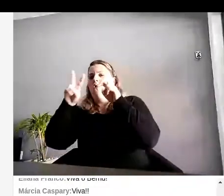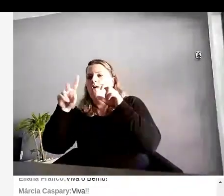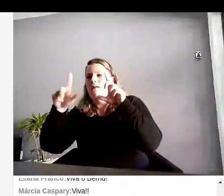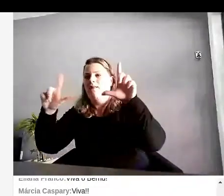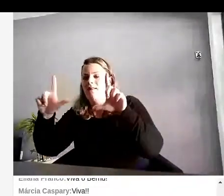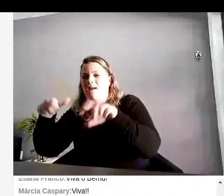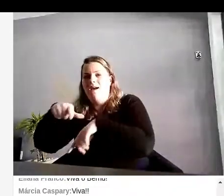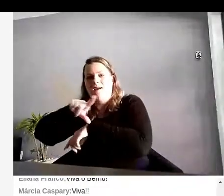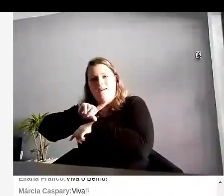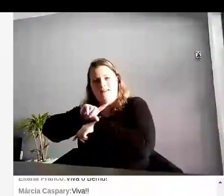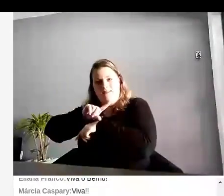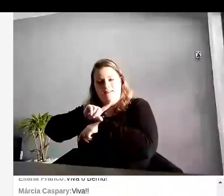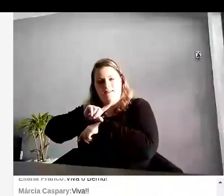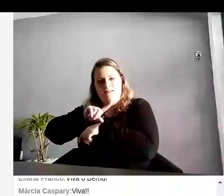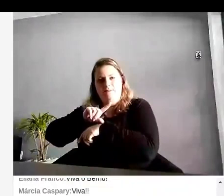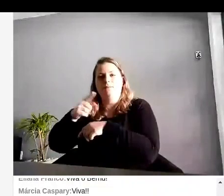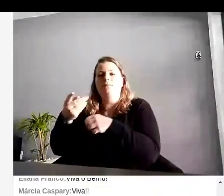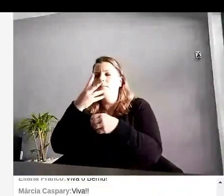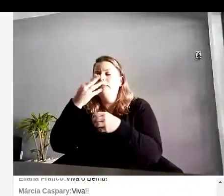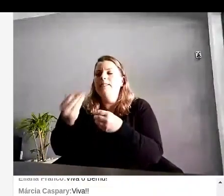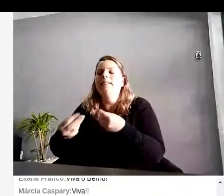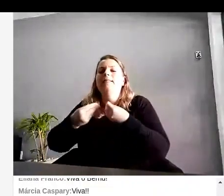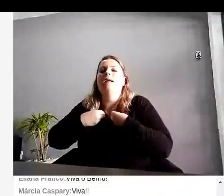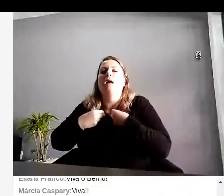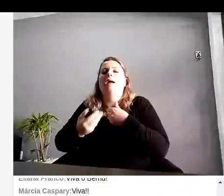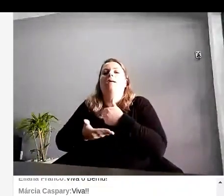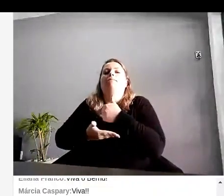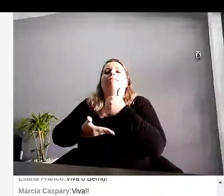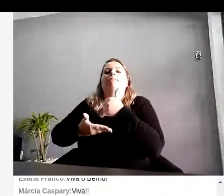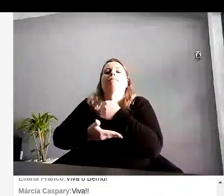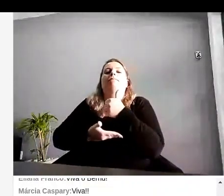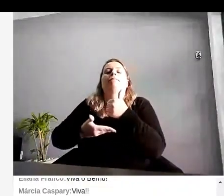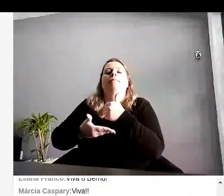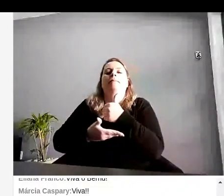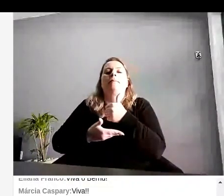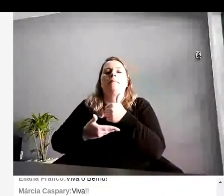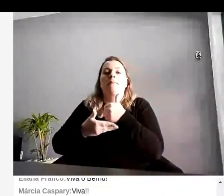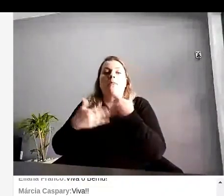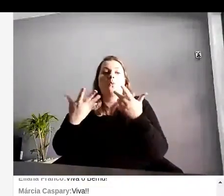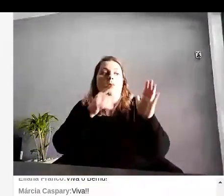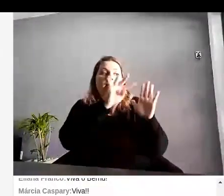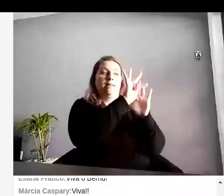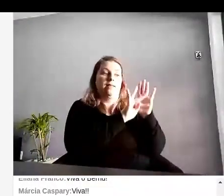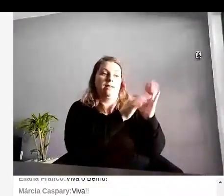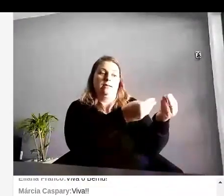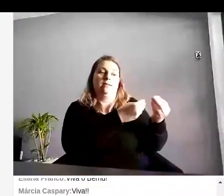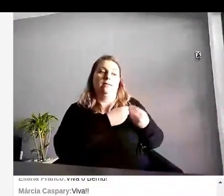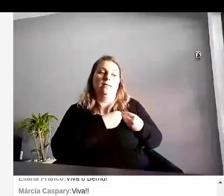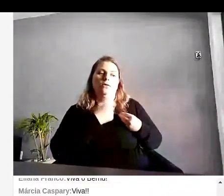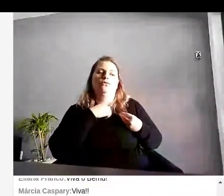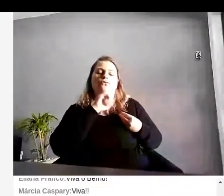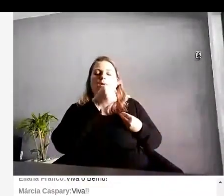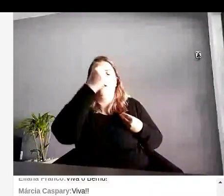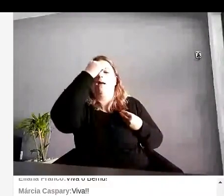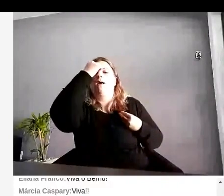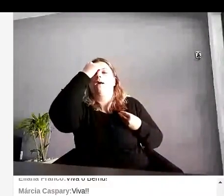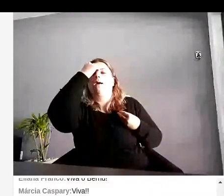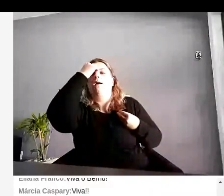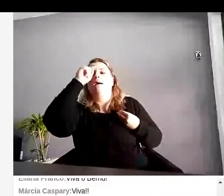base mais consistente para quando o roteiro de audiodescrição chegar para mim, eu já tenho uma ideia conceitual do